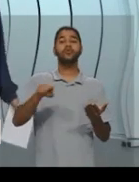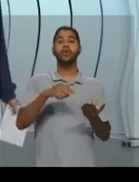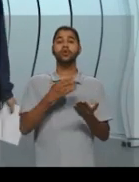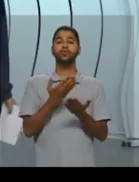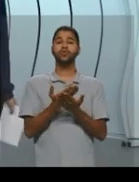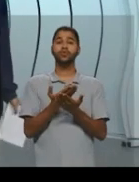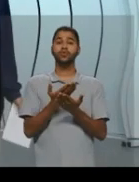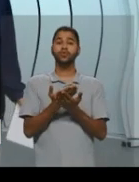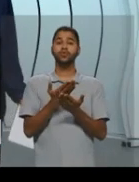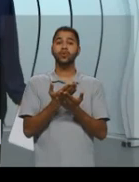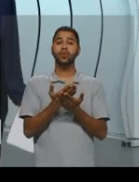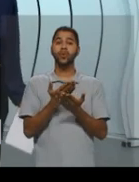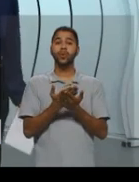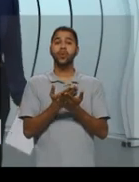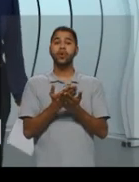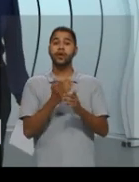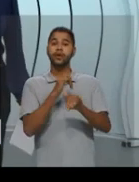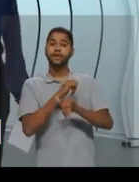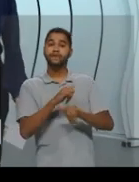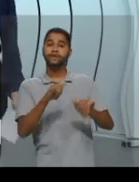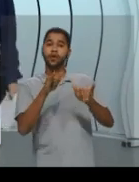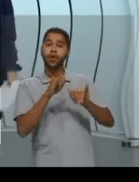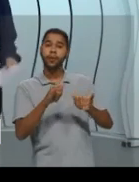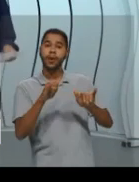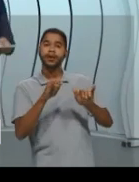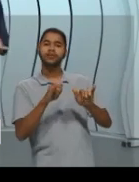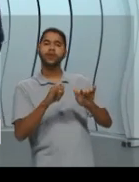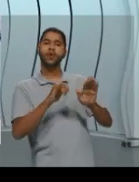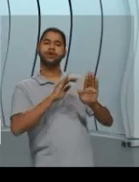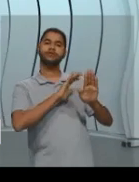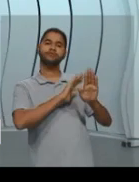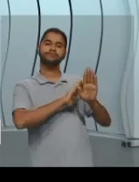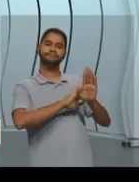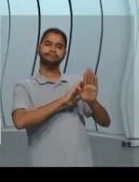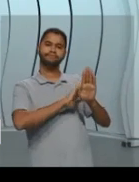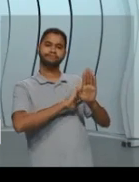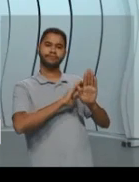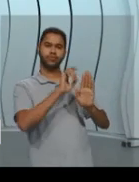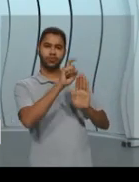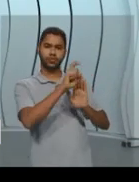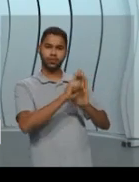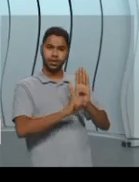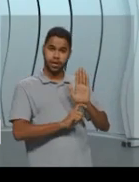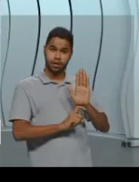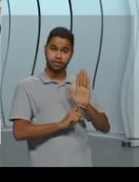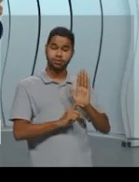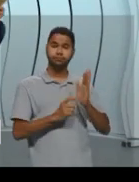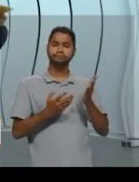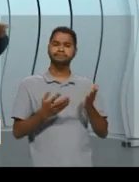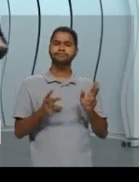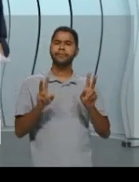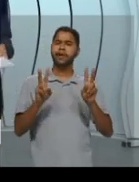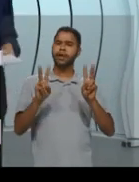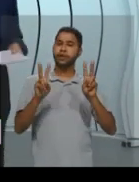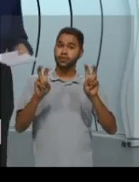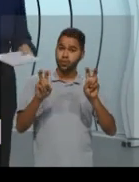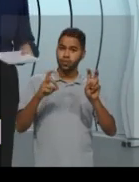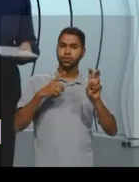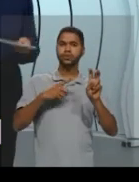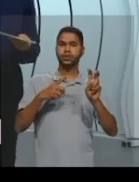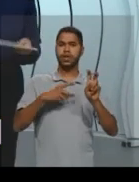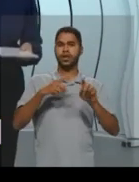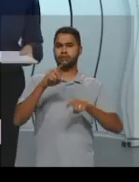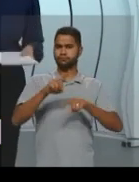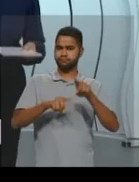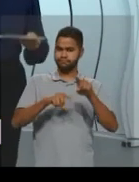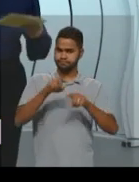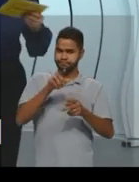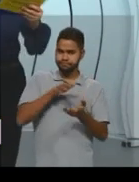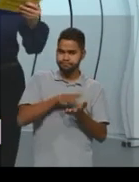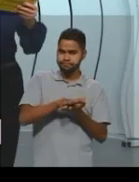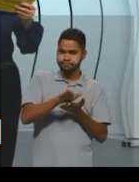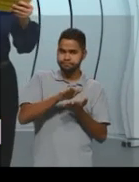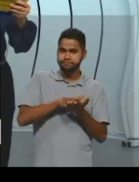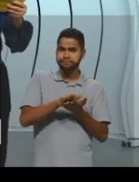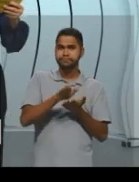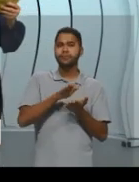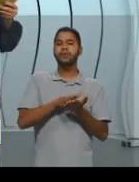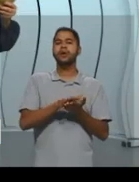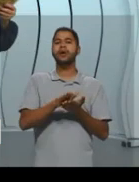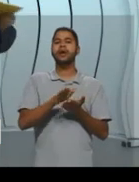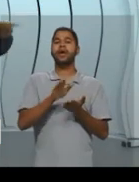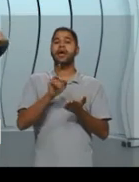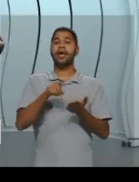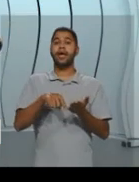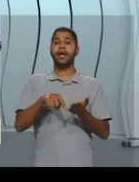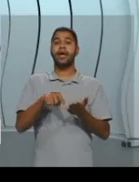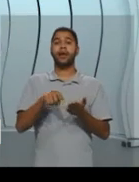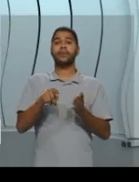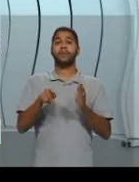sobre informações implícitas em um texto. Esse assunto está lá no seu PET, no PET volume